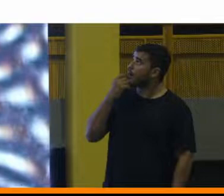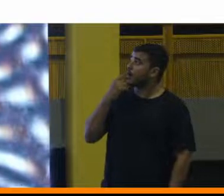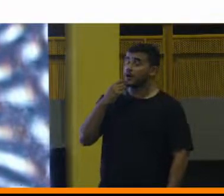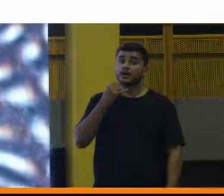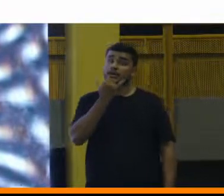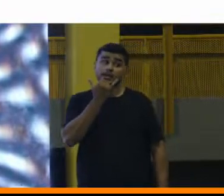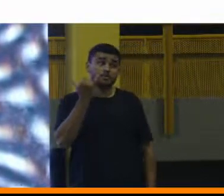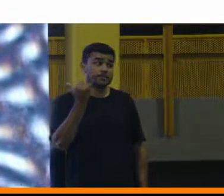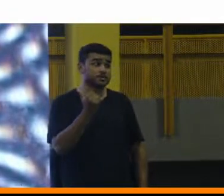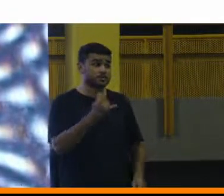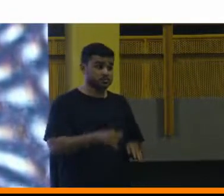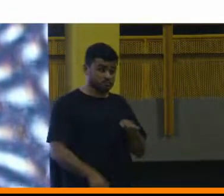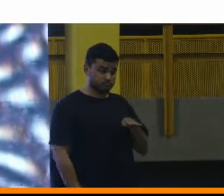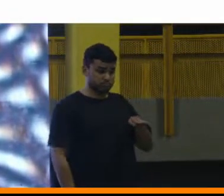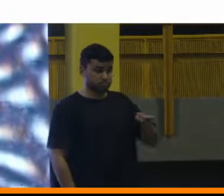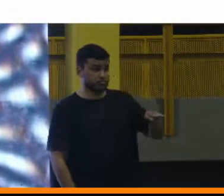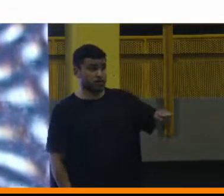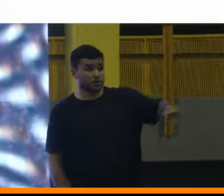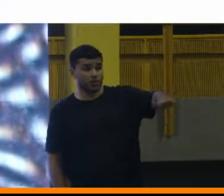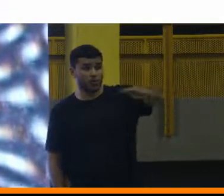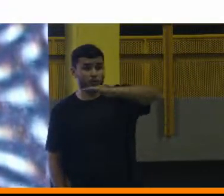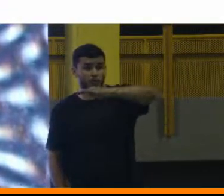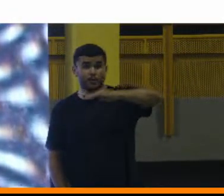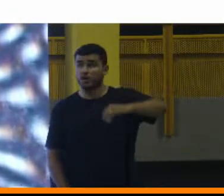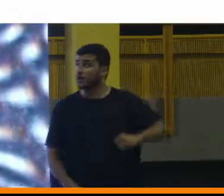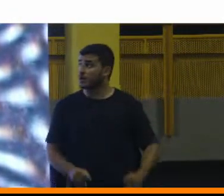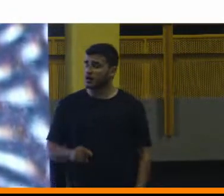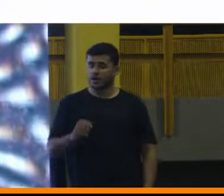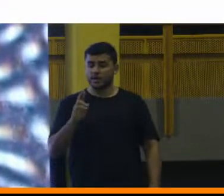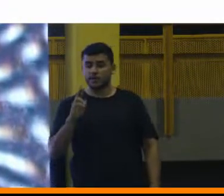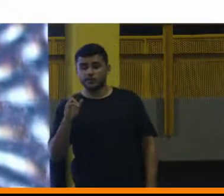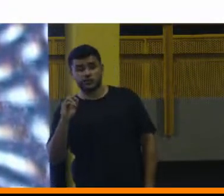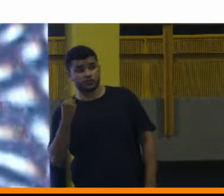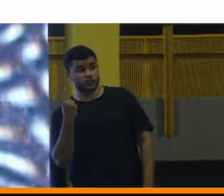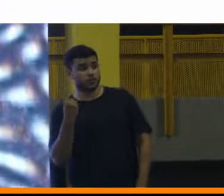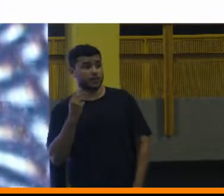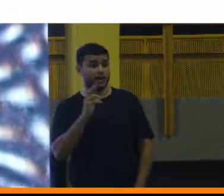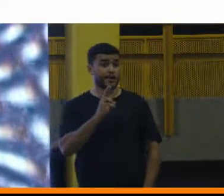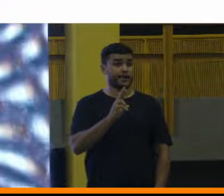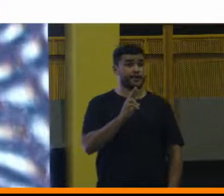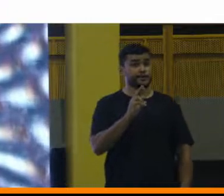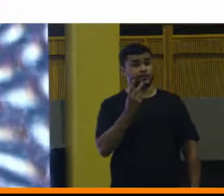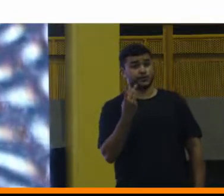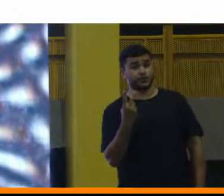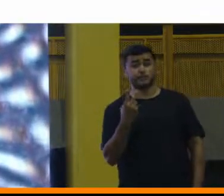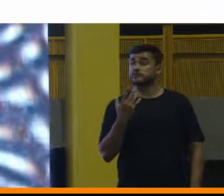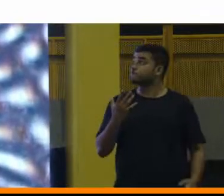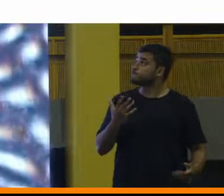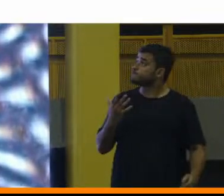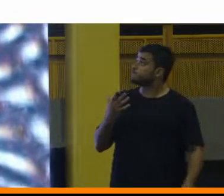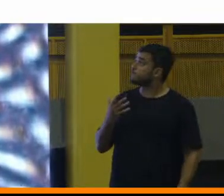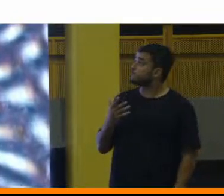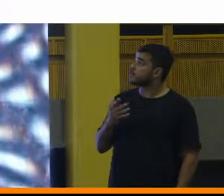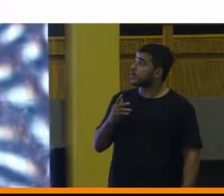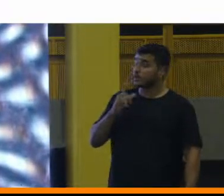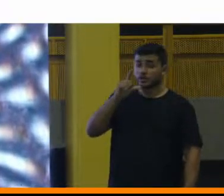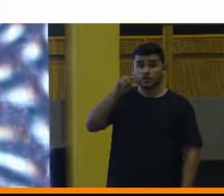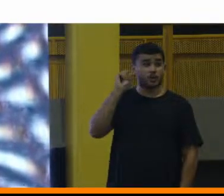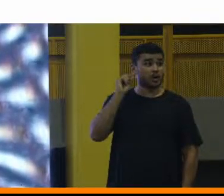do raio. Então, entre R1 e R2, a gente escolhe quem? O